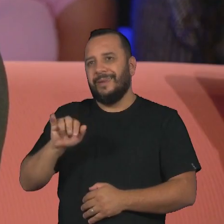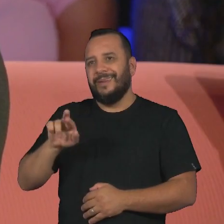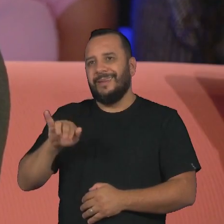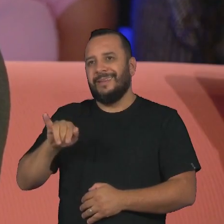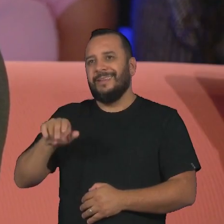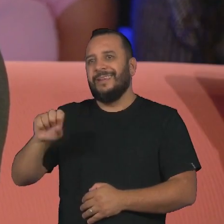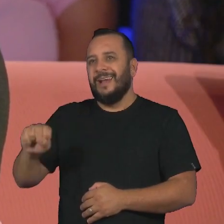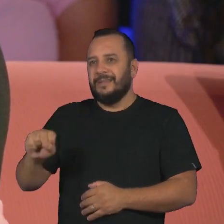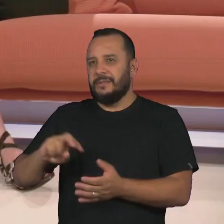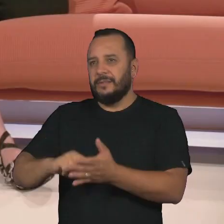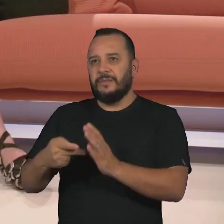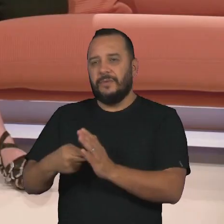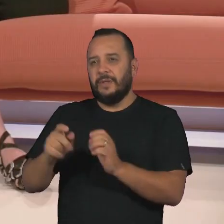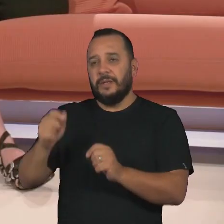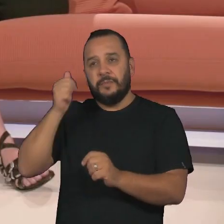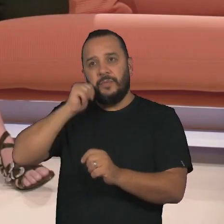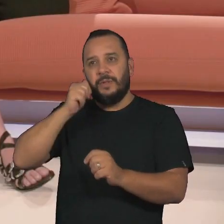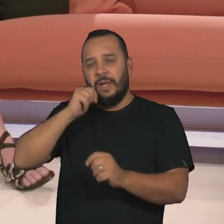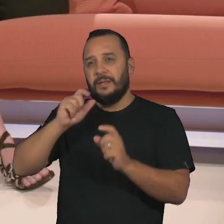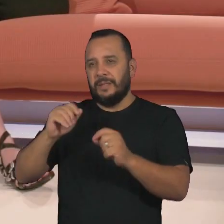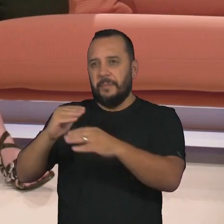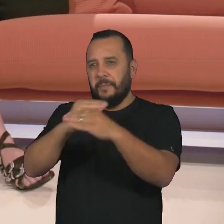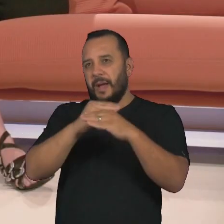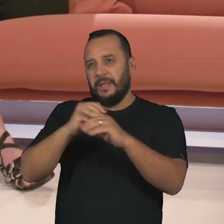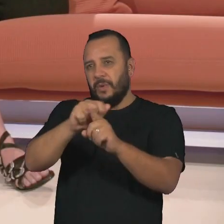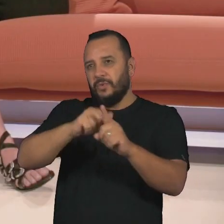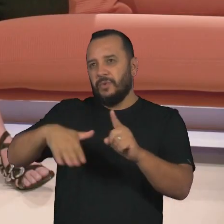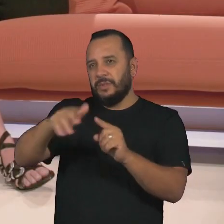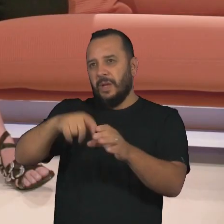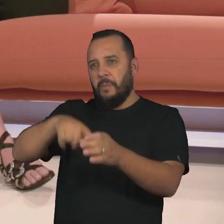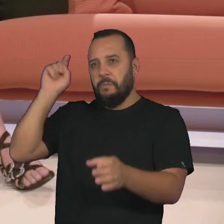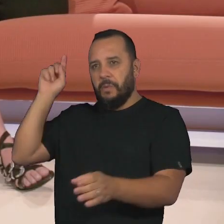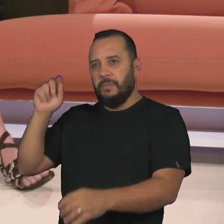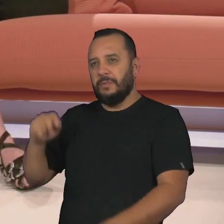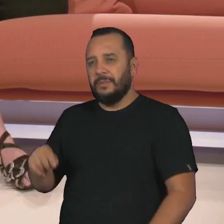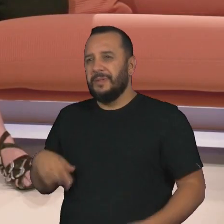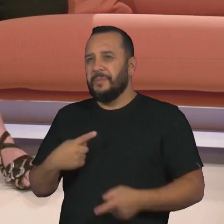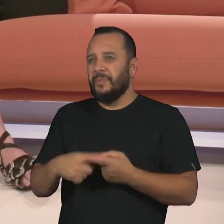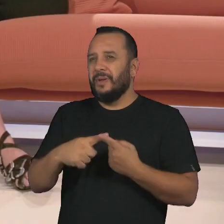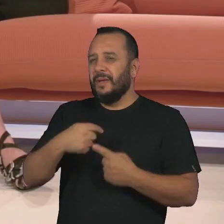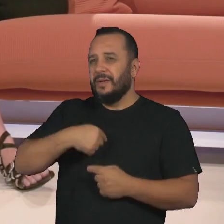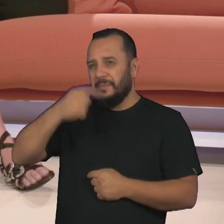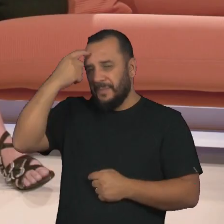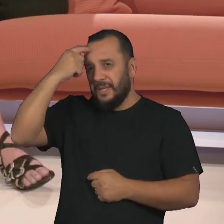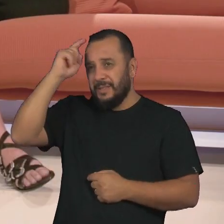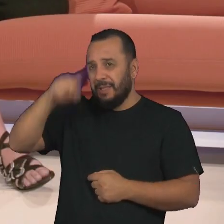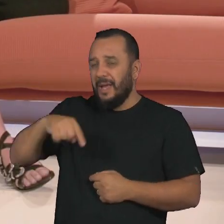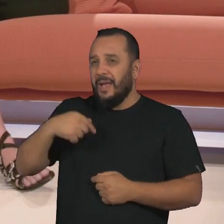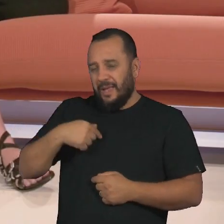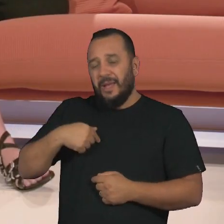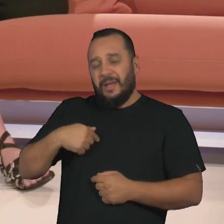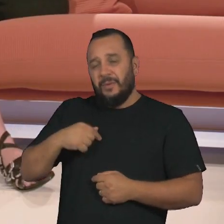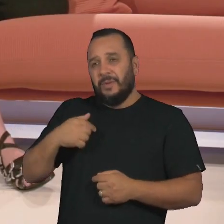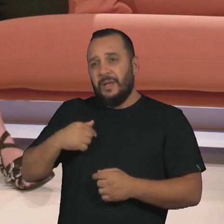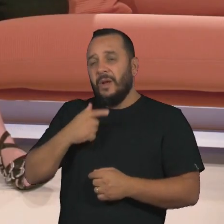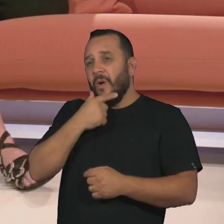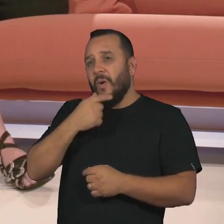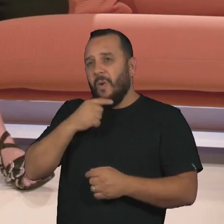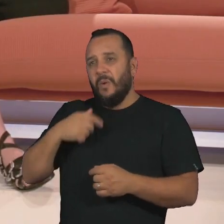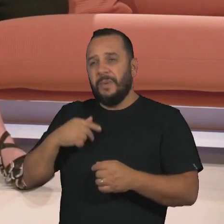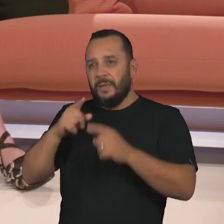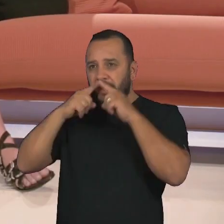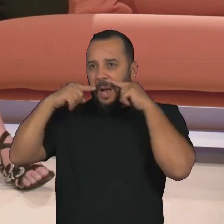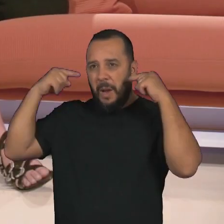começando a se desprender de padrões sociais. Eu acho a coisa mais idiota que se criou pelo patriarcado é o etarismo,